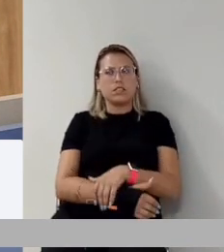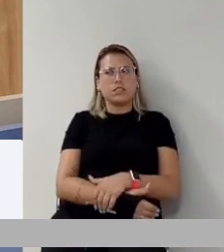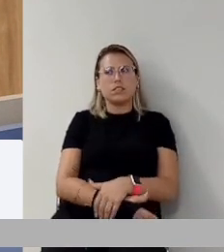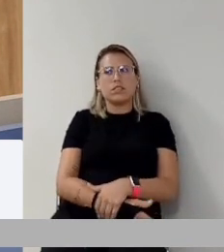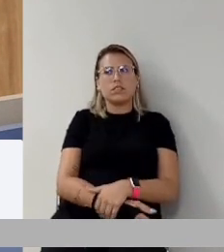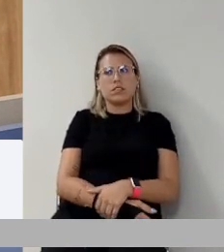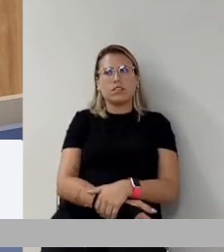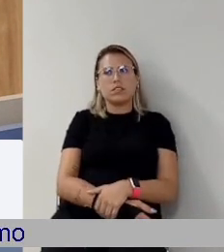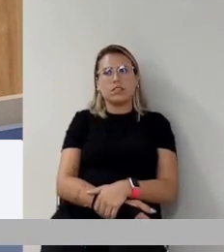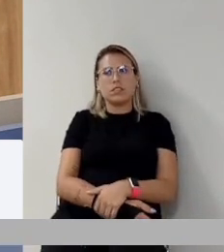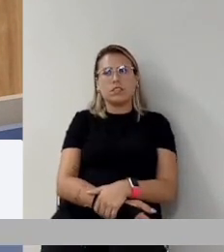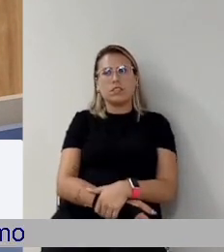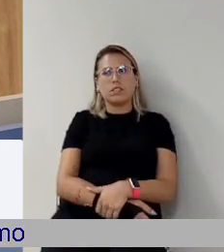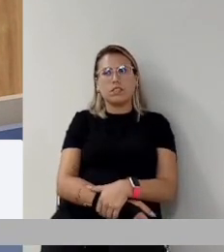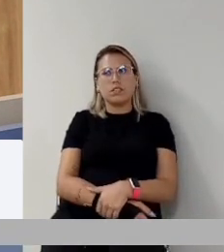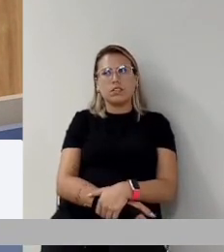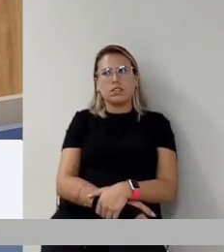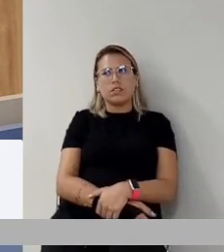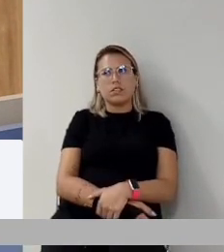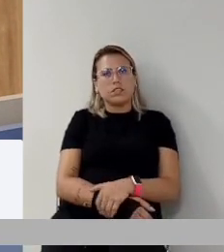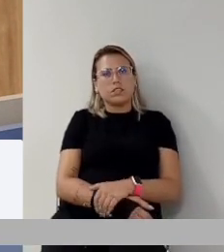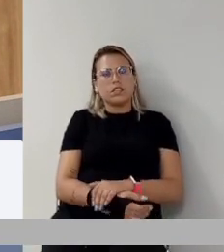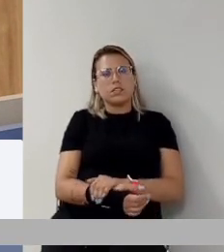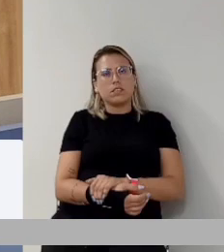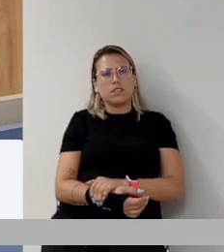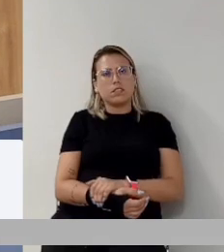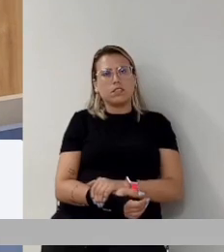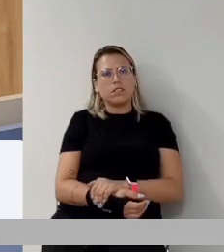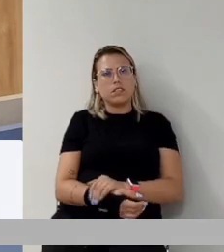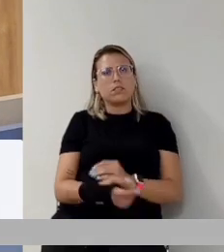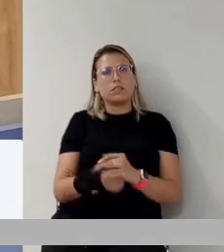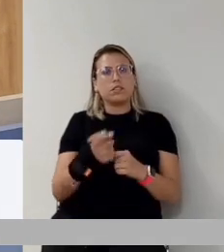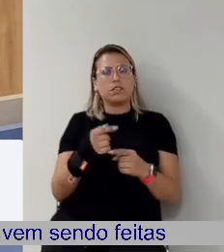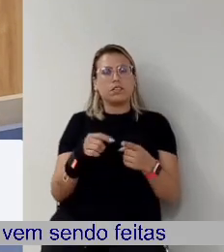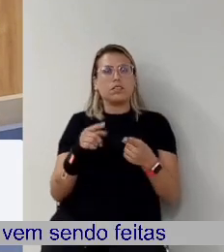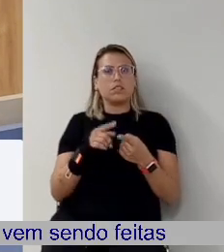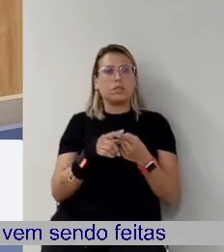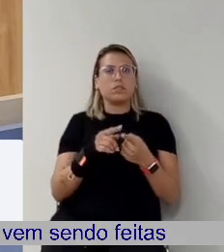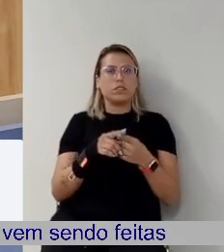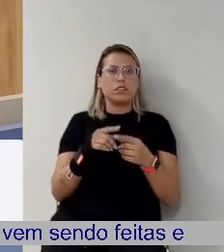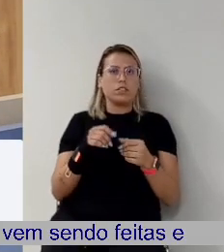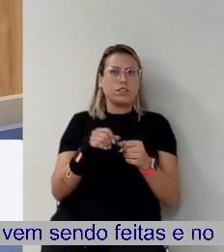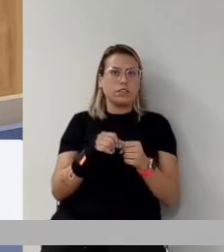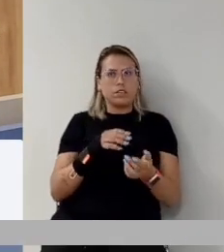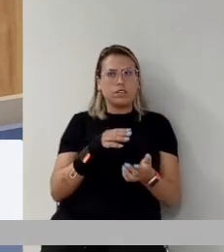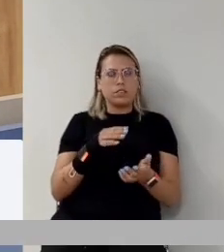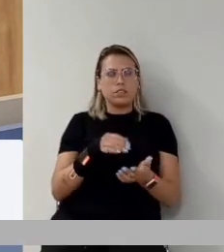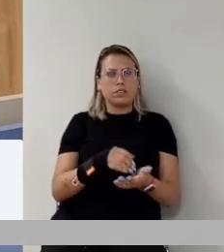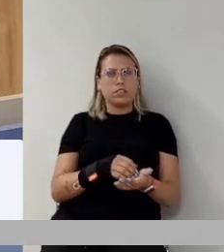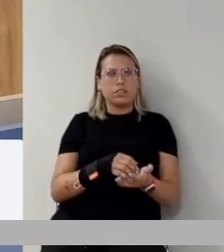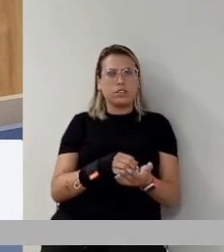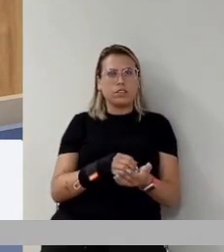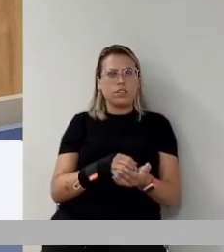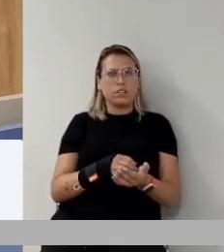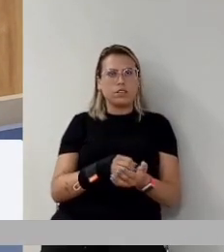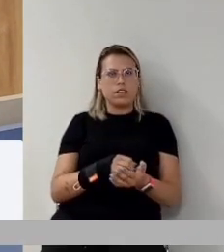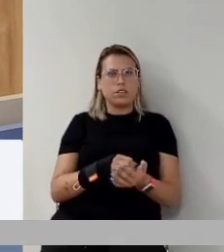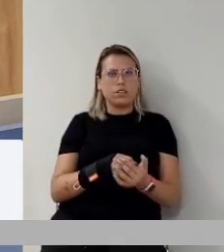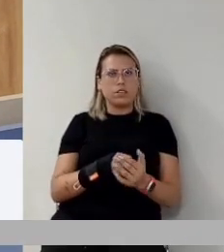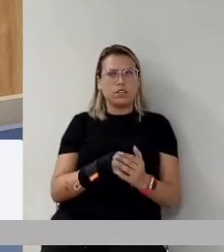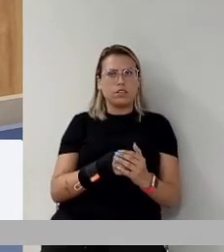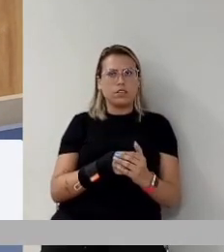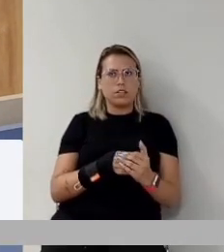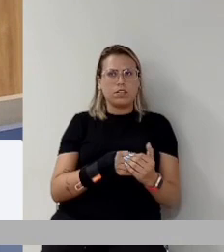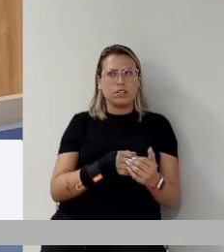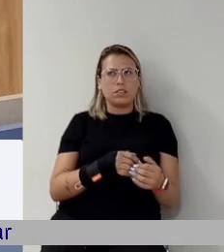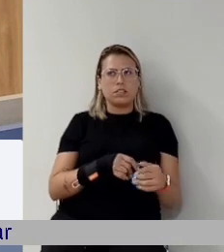município como também das ações que vem sendo feitas e no final tirarem aquele momento de